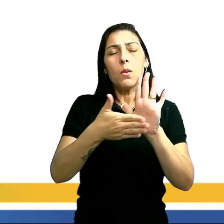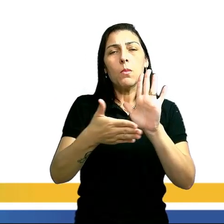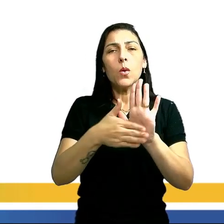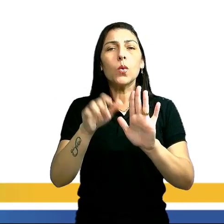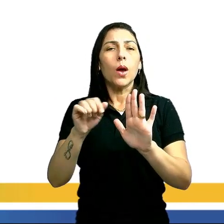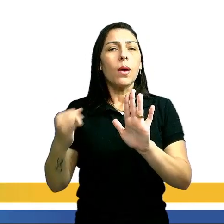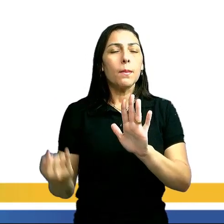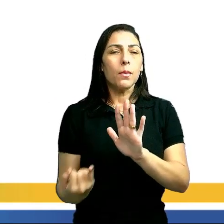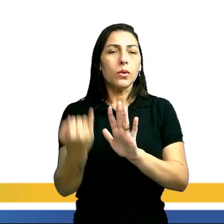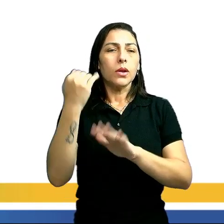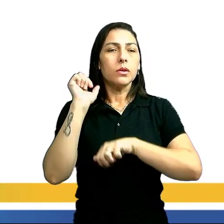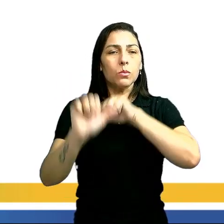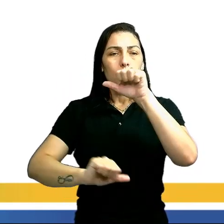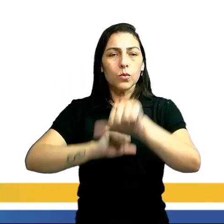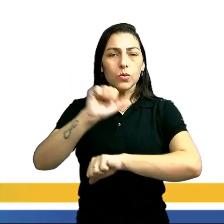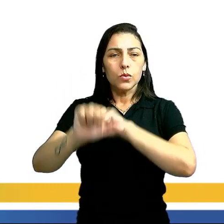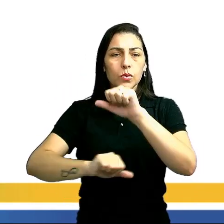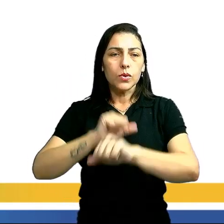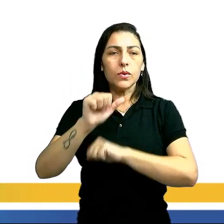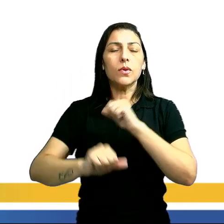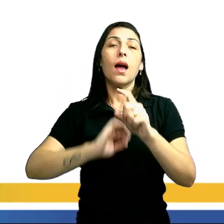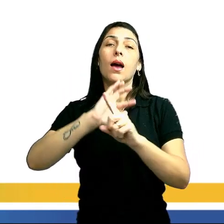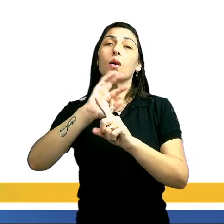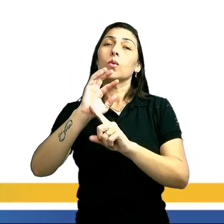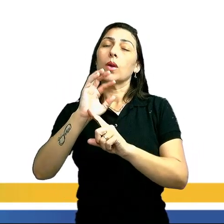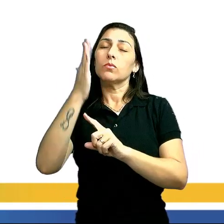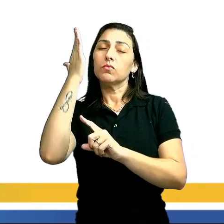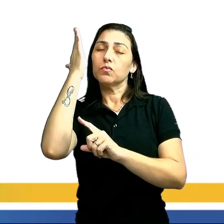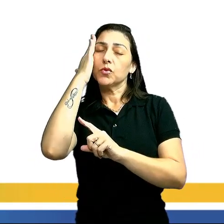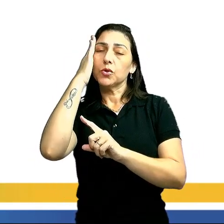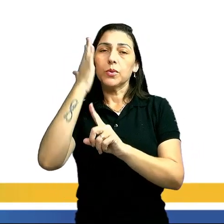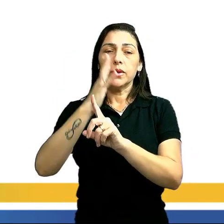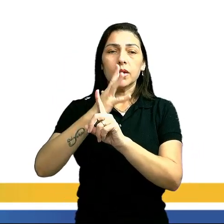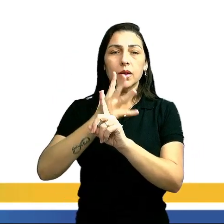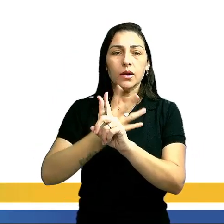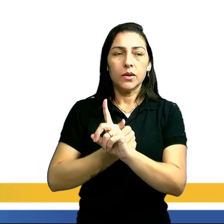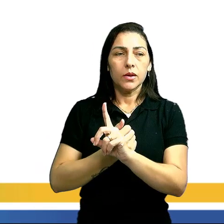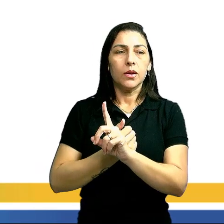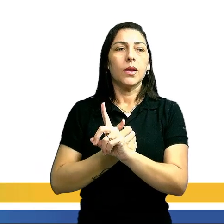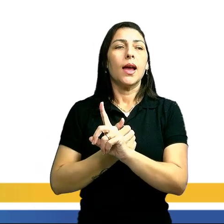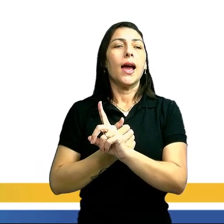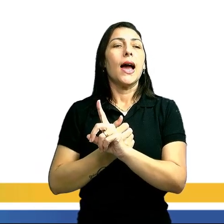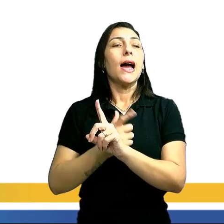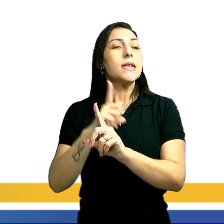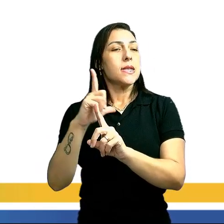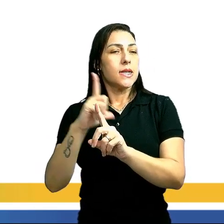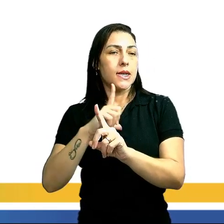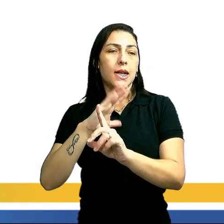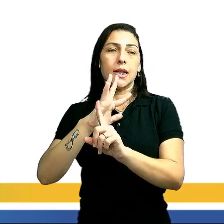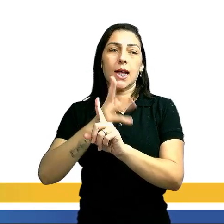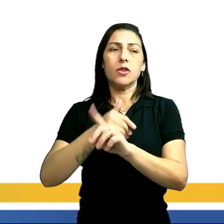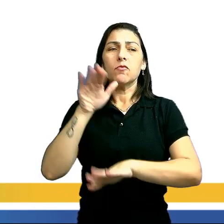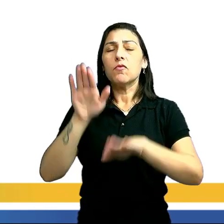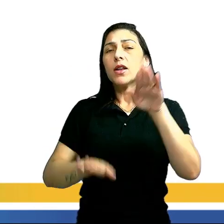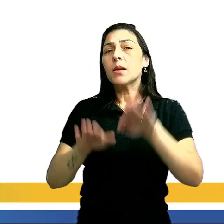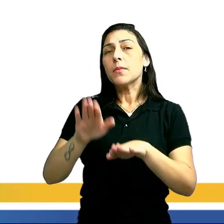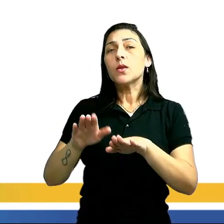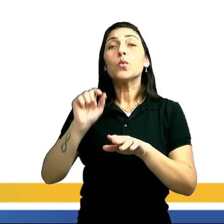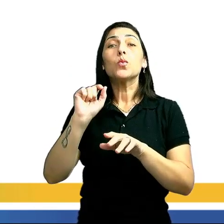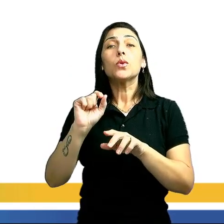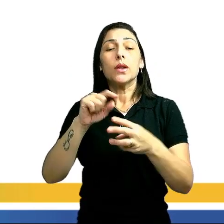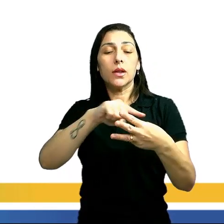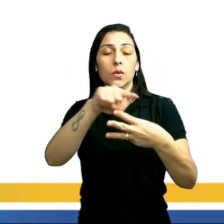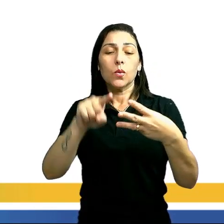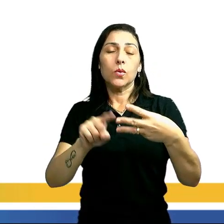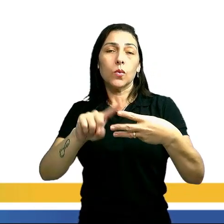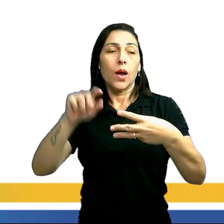uma importante mudança no que diz respeito à compreensão da arte. Para ele, a existência da arte depende de